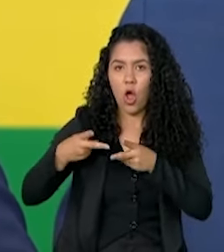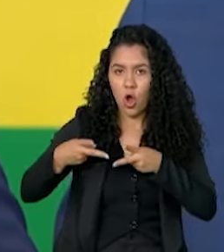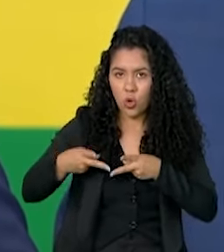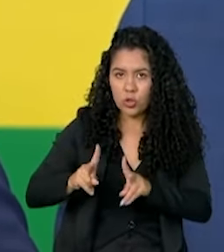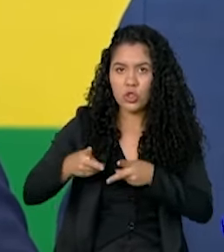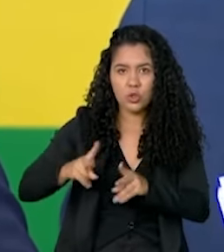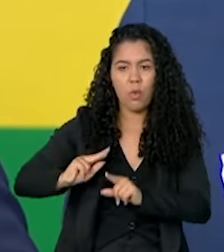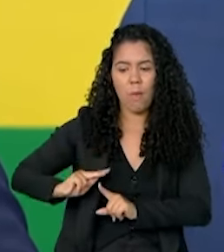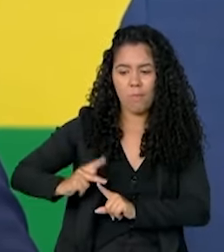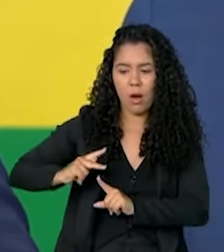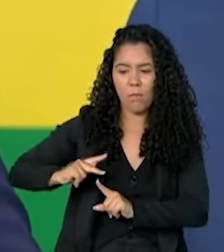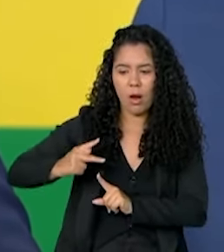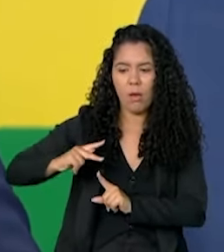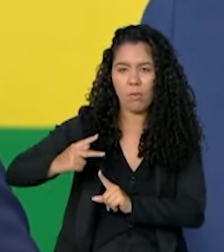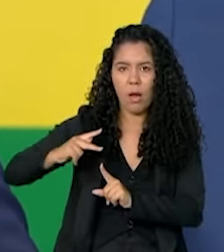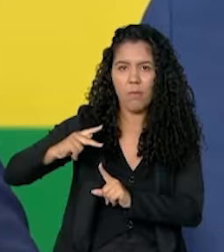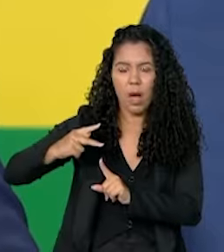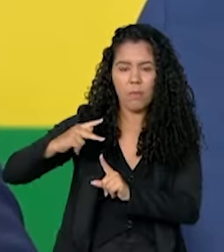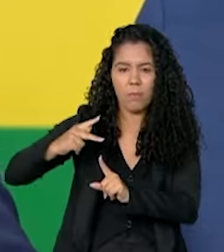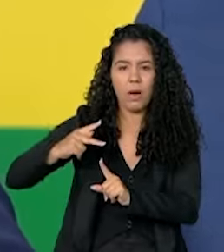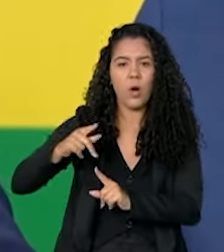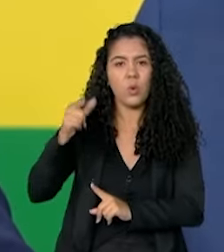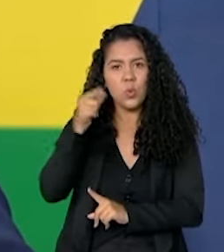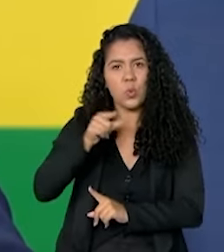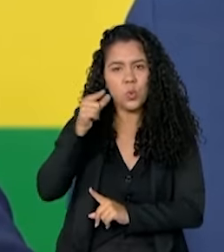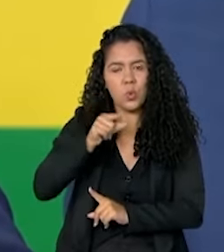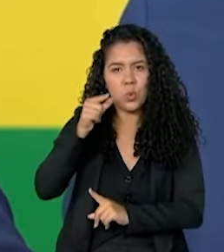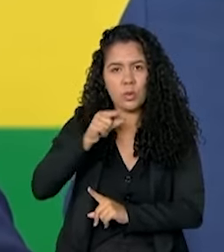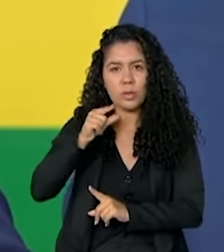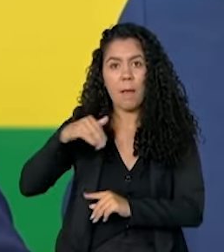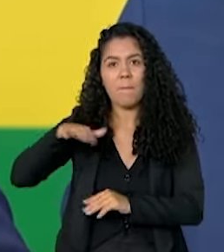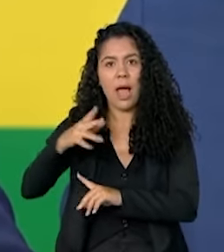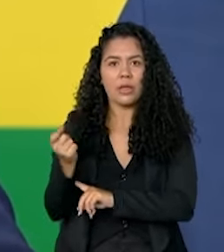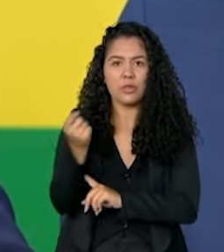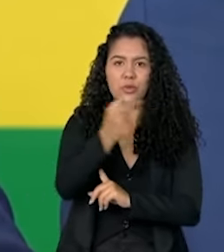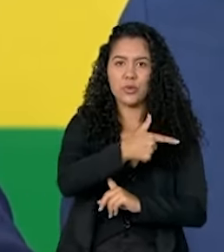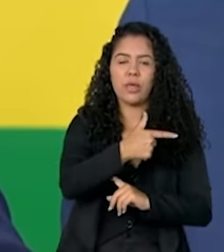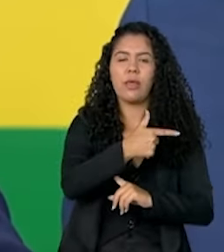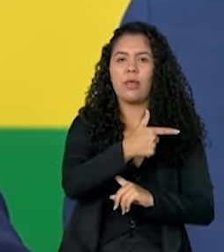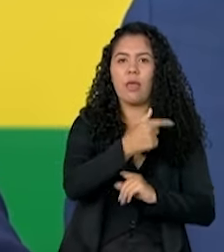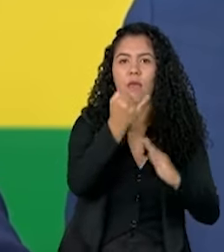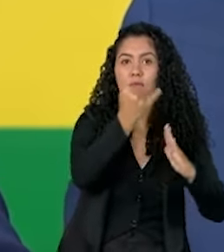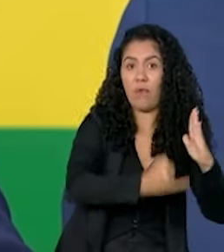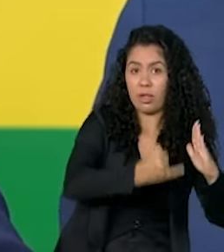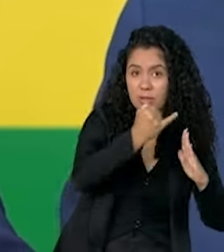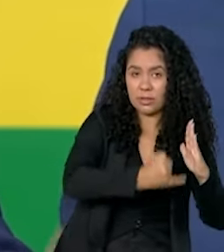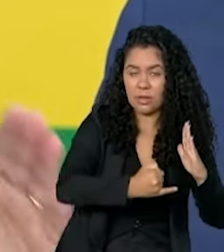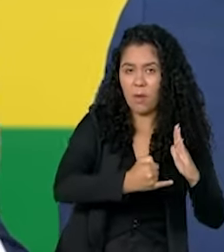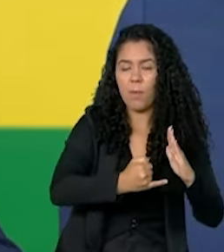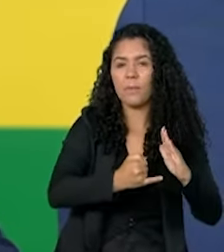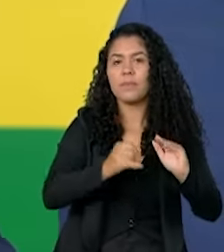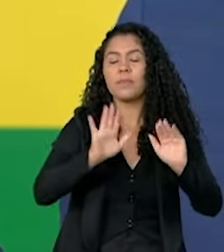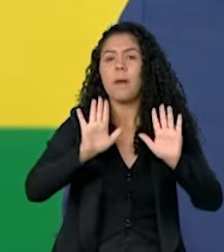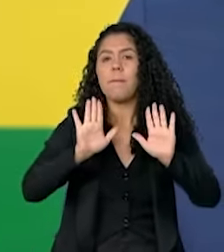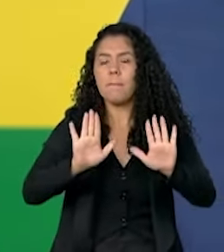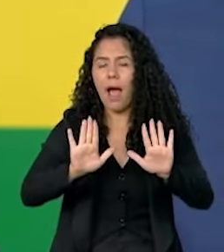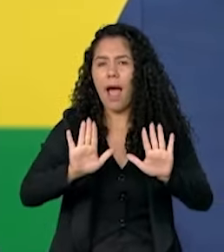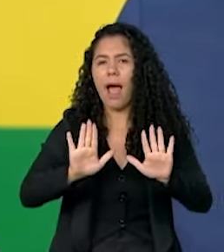real. Ele continua tendo um ganho acima da inflação. Mas esse ganho vai